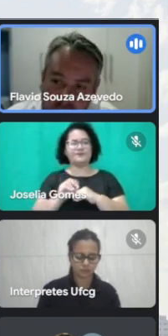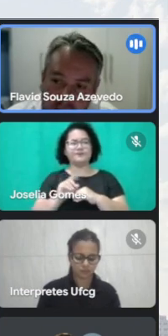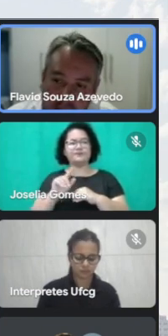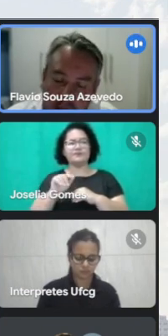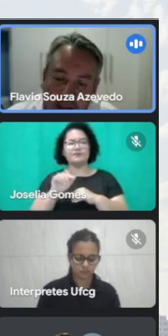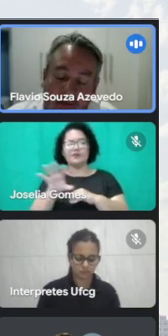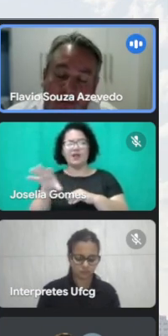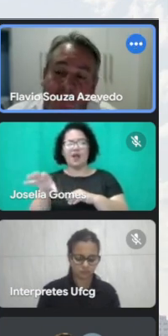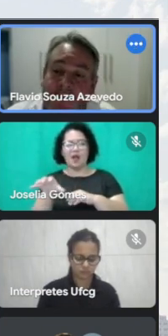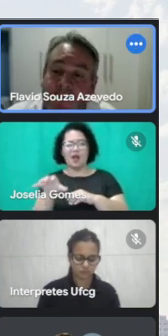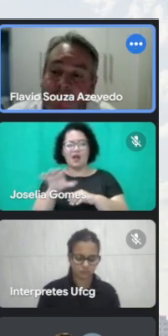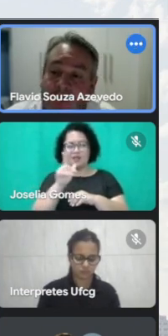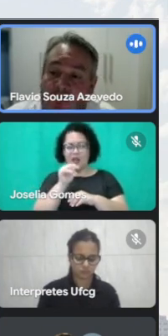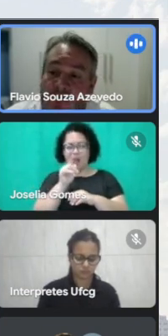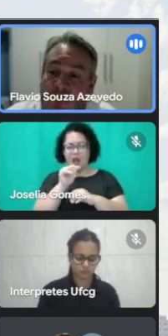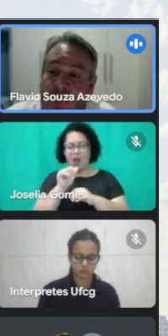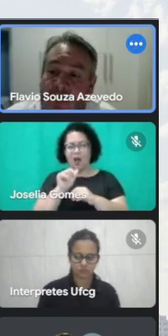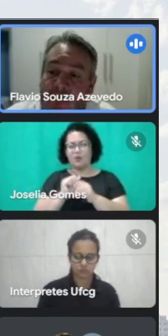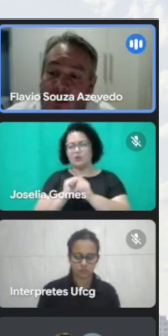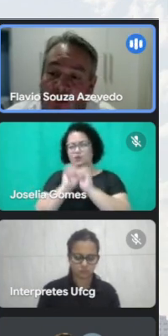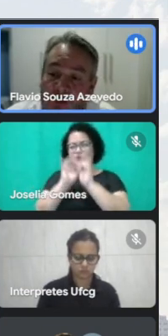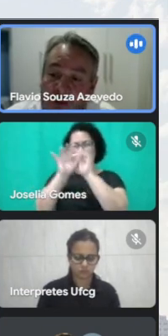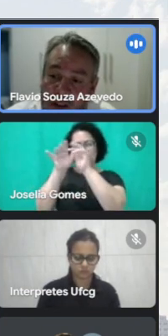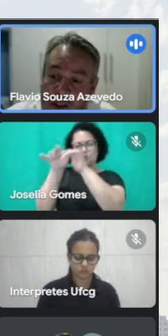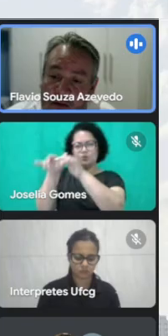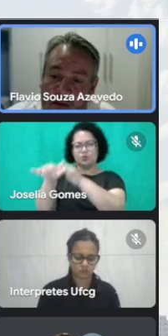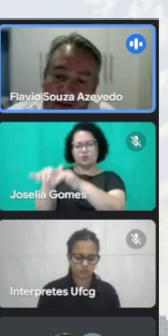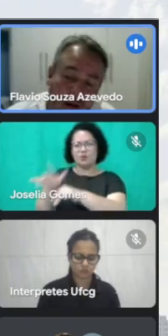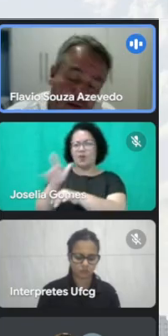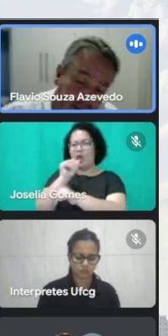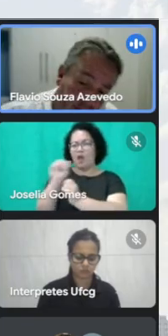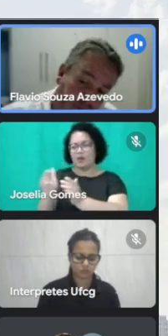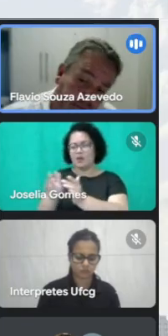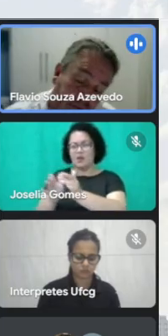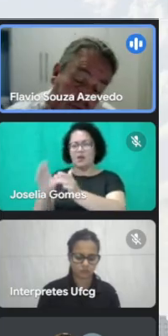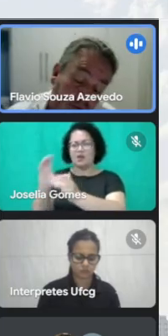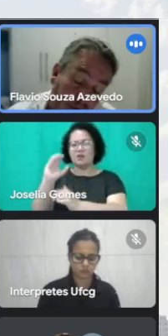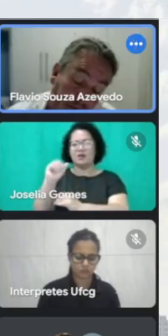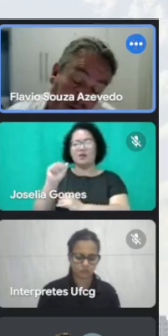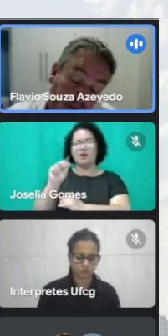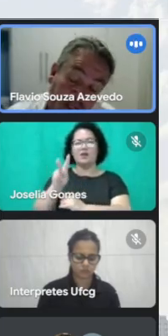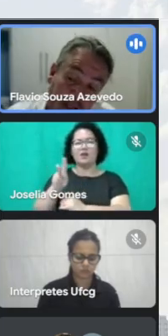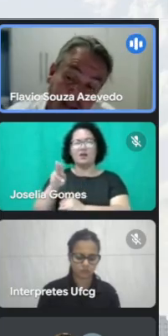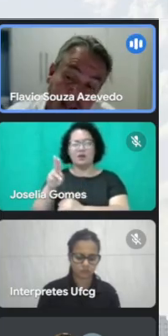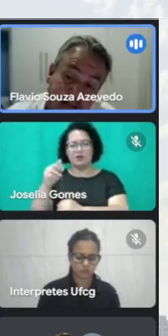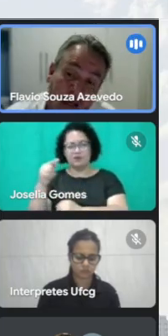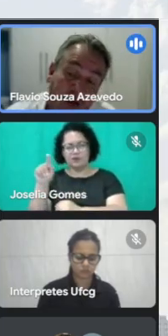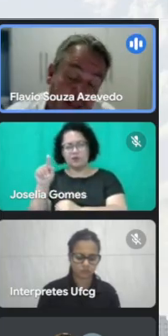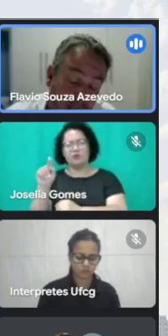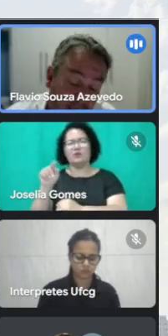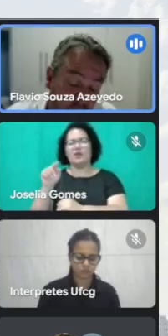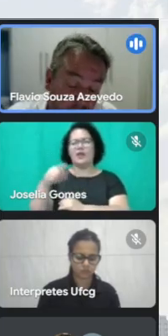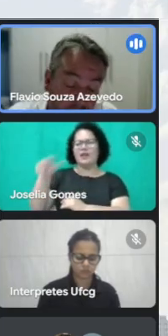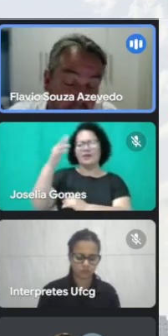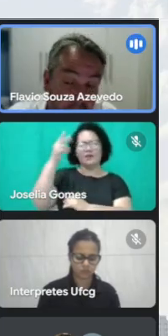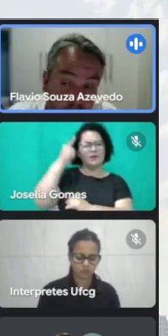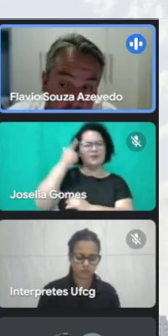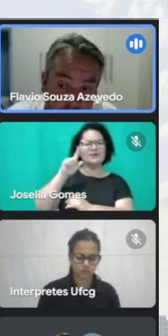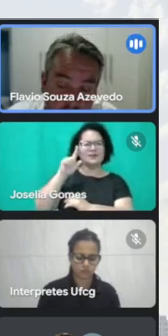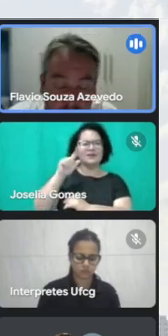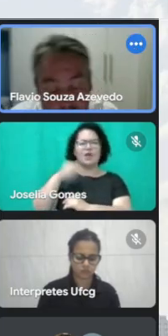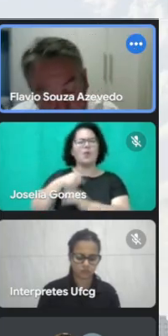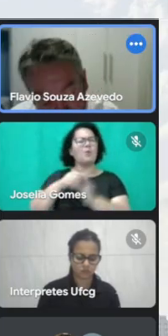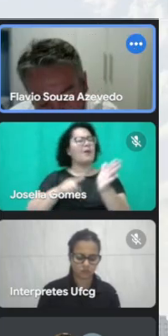do Cavuco diretamente. Então, eles não conseguiram, né, na visita que eu fui, que eu perguntei lá, essa água é jogada